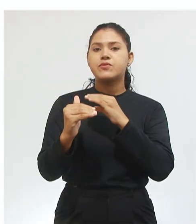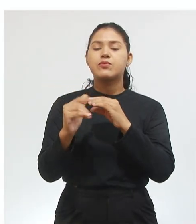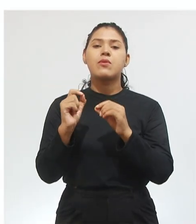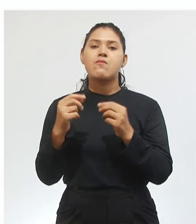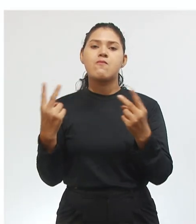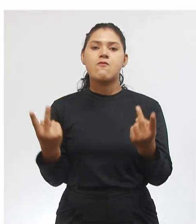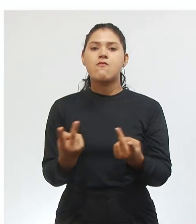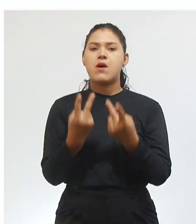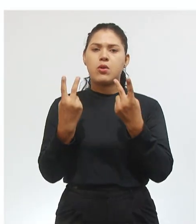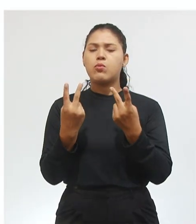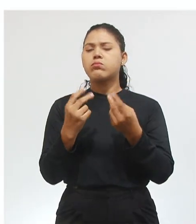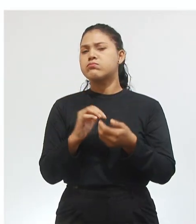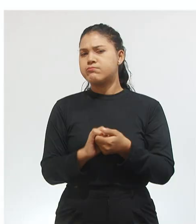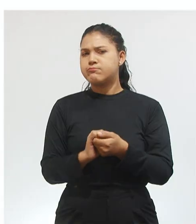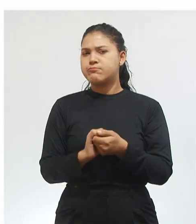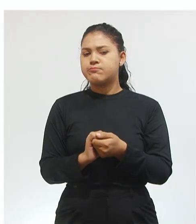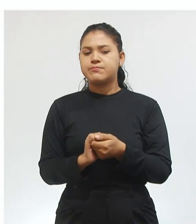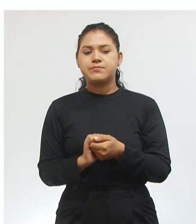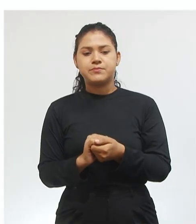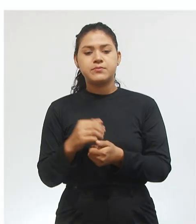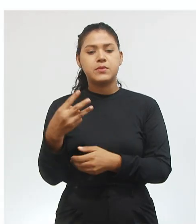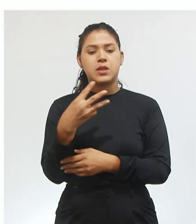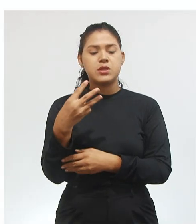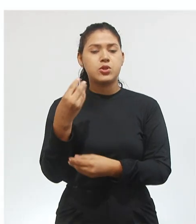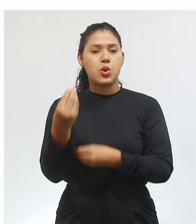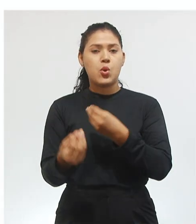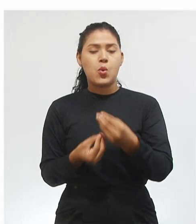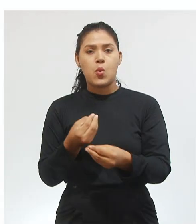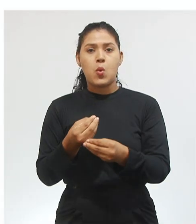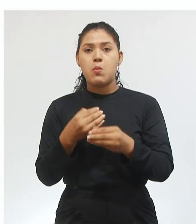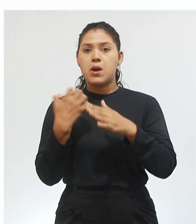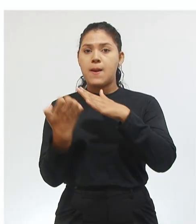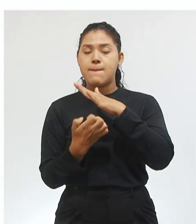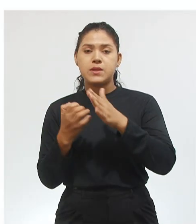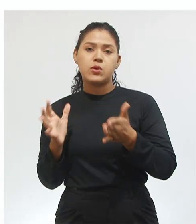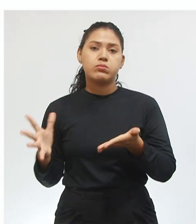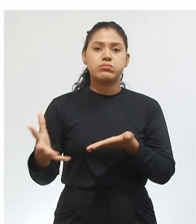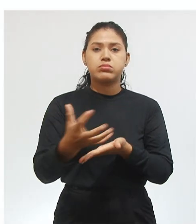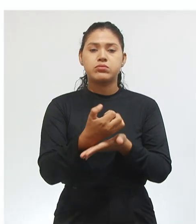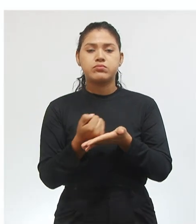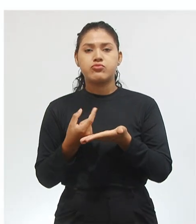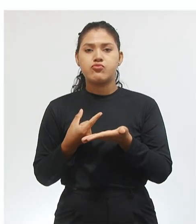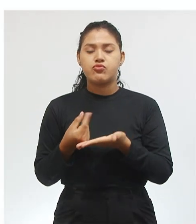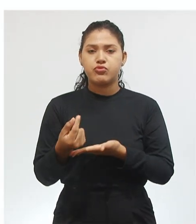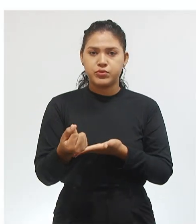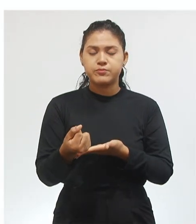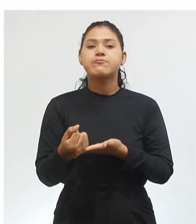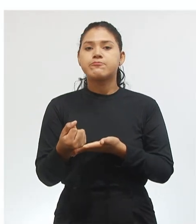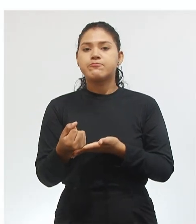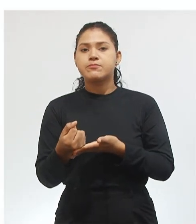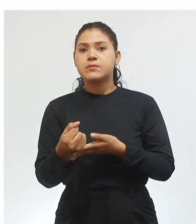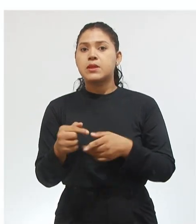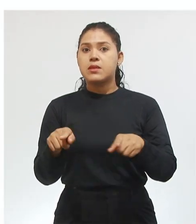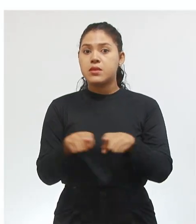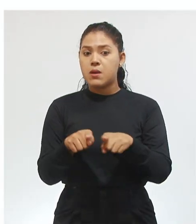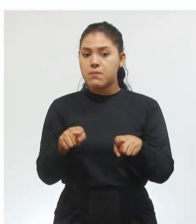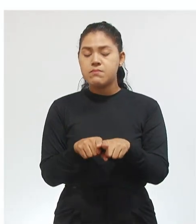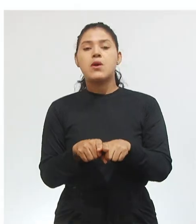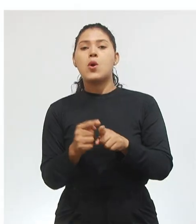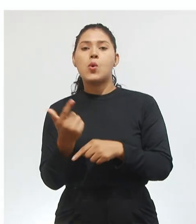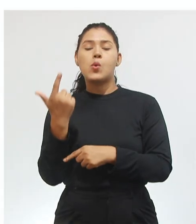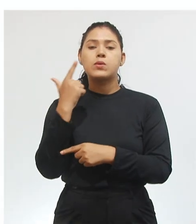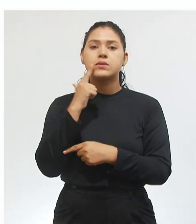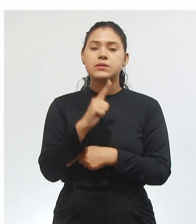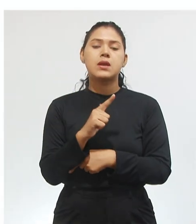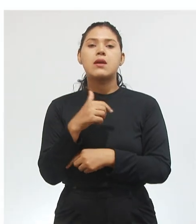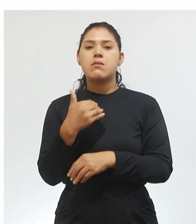e o próximo ponto é justamente como ela captura a economia do valor e ao mesmo tempo que